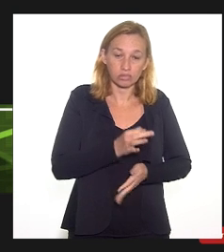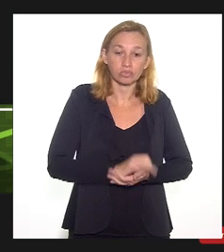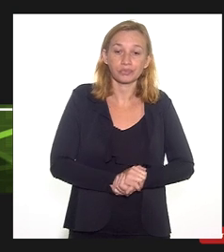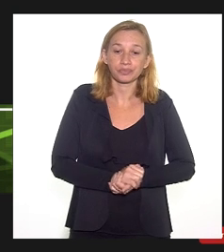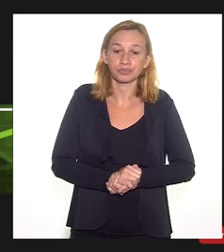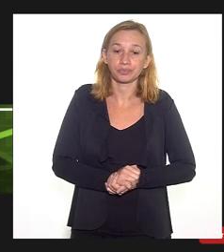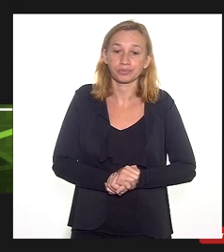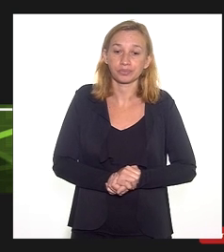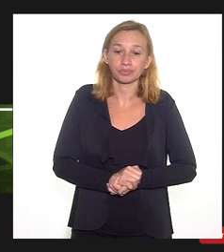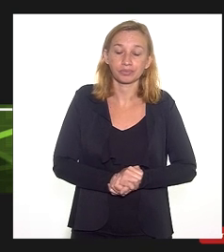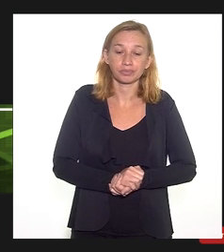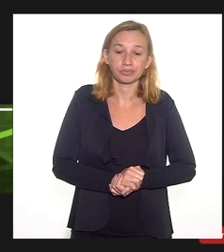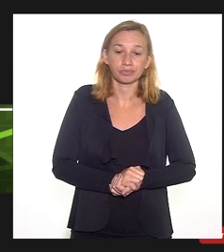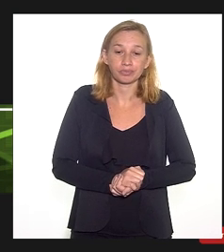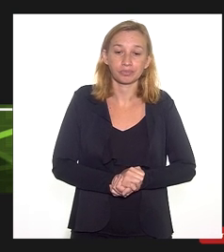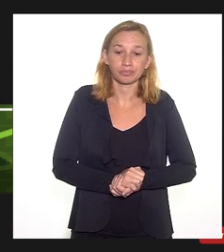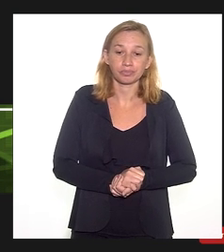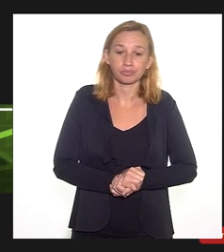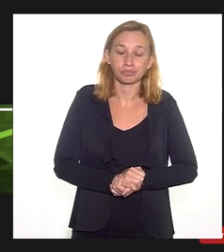se norteia